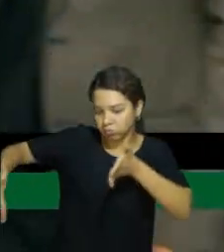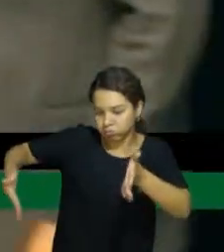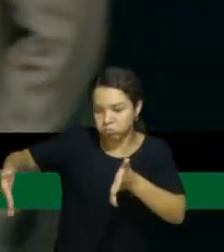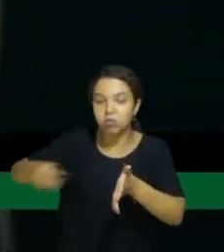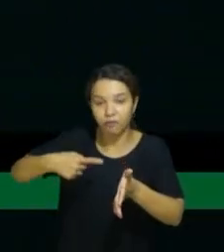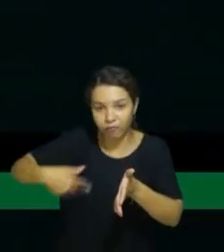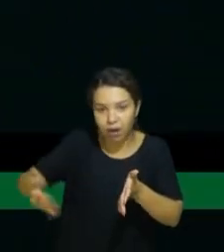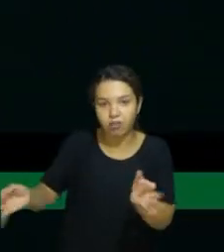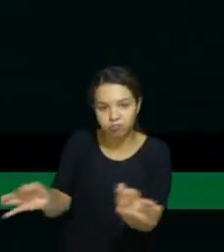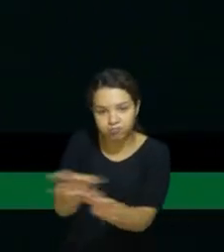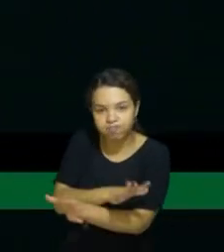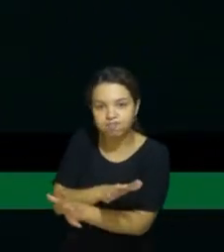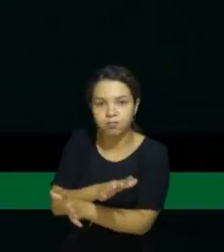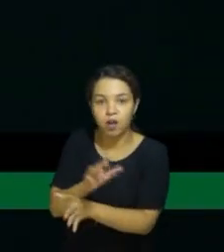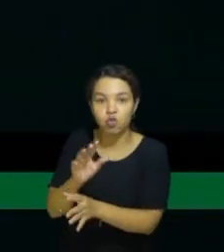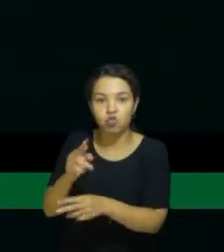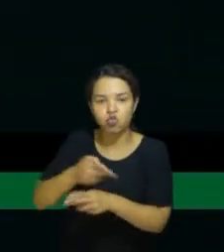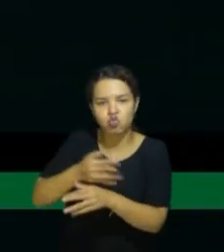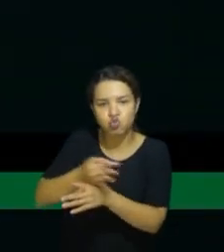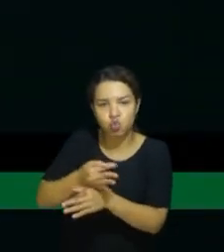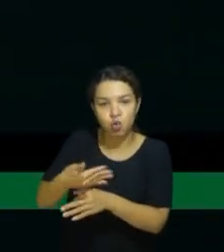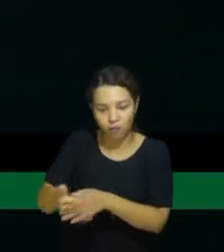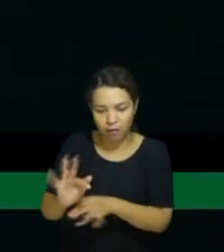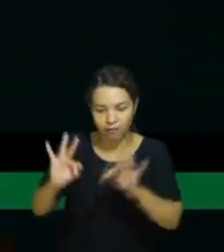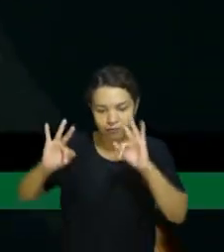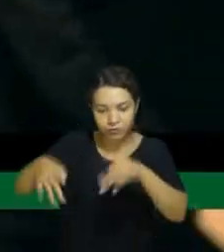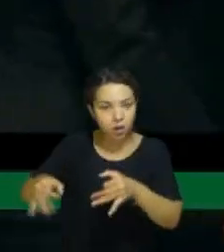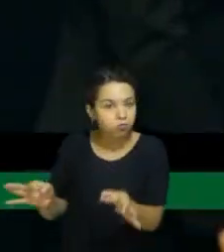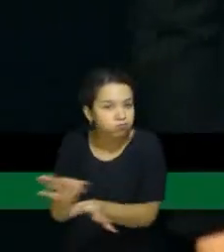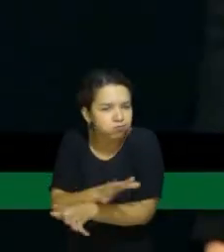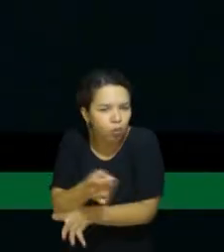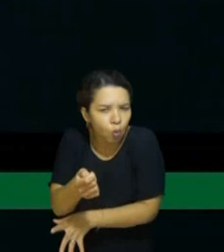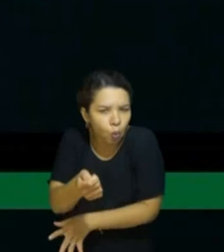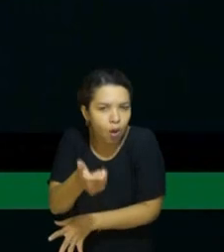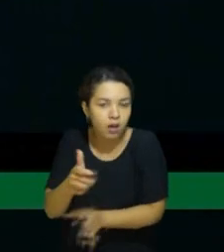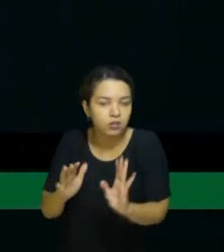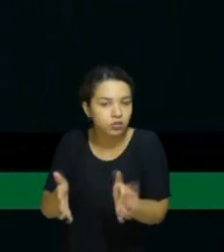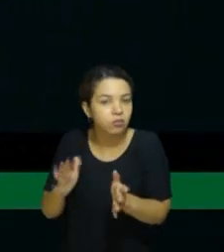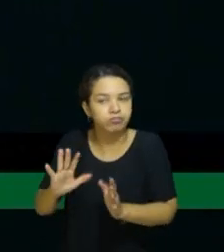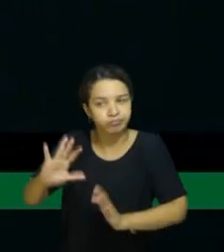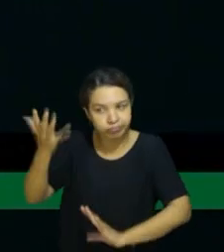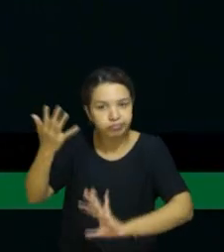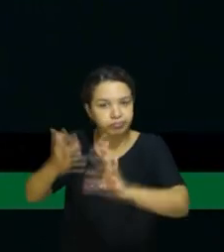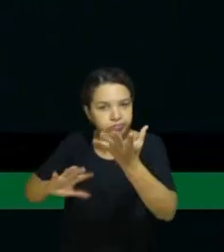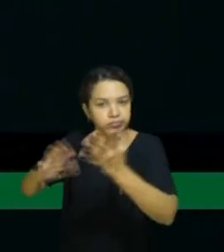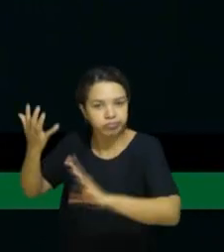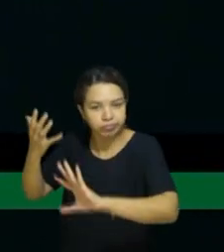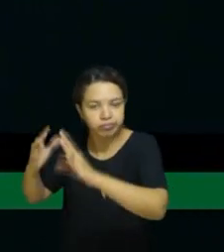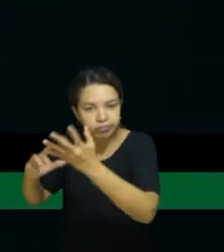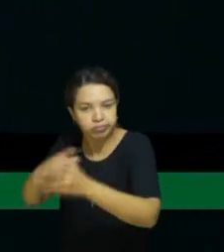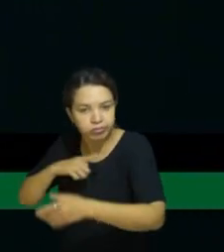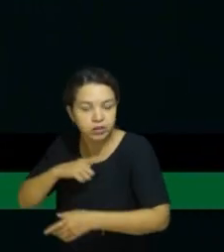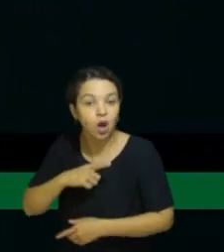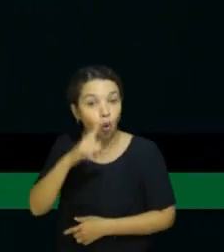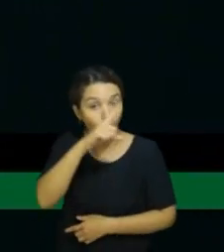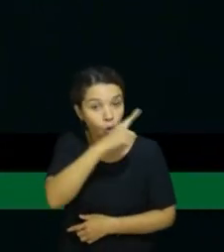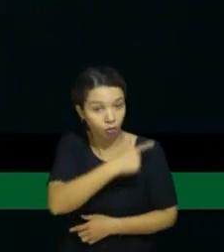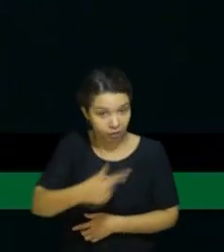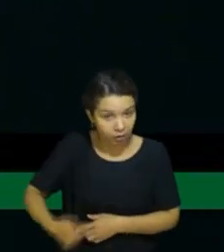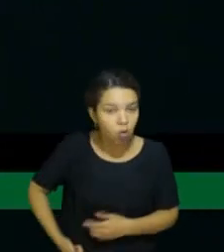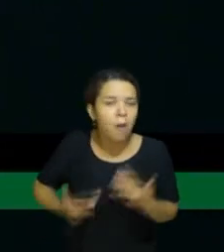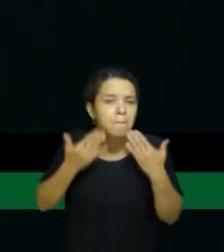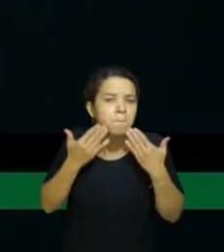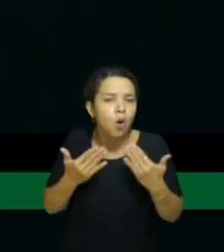de Julho tá praticamente tudo pronto então tem muita coisa acontecendo o governador tem demonstrado um